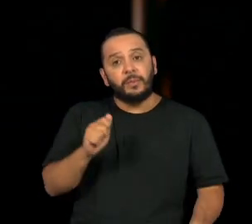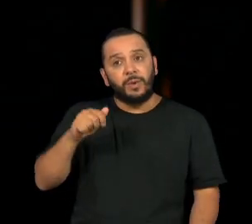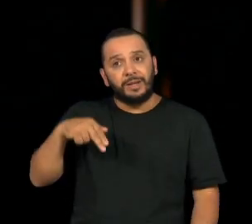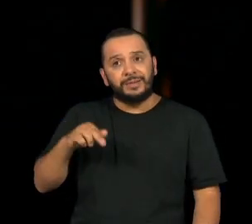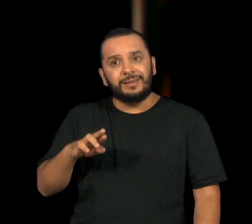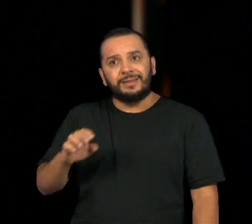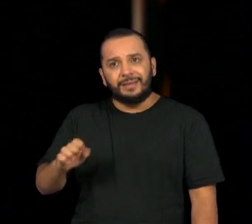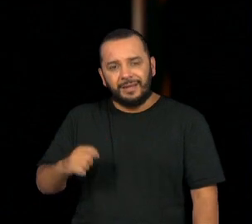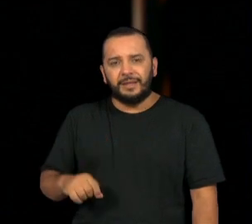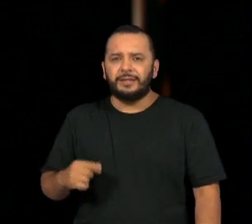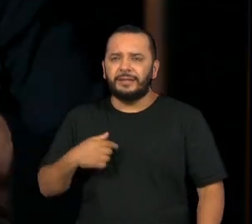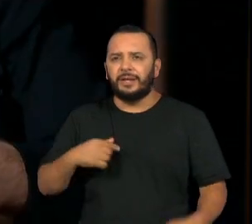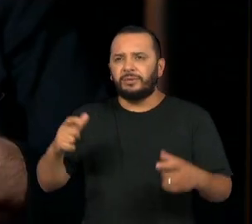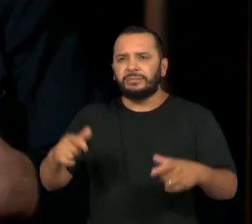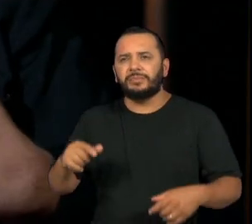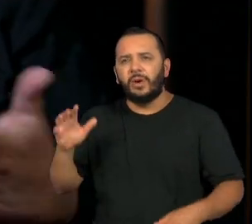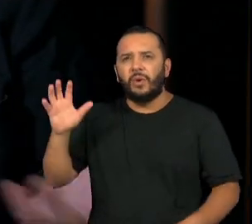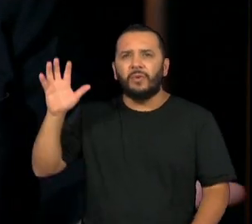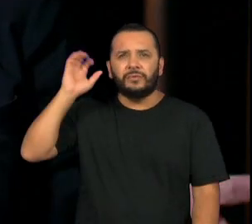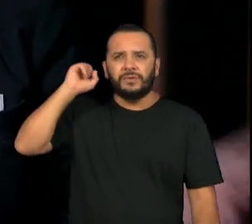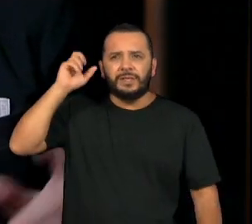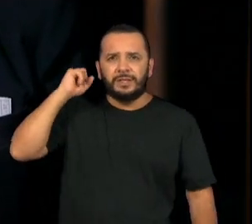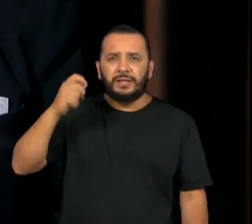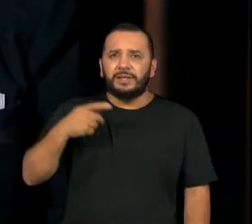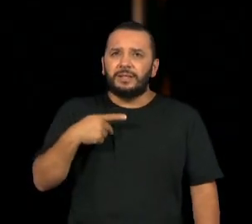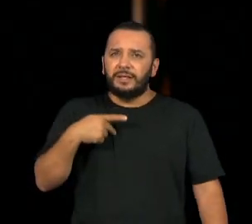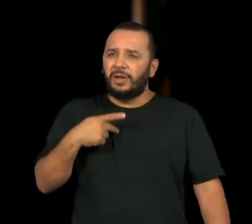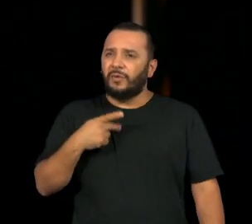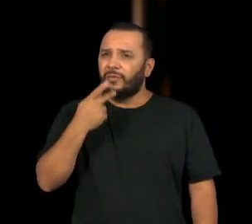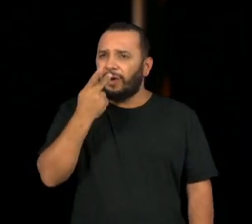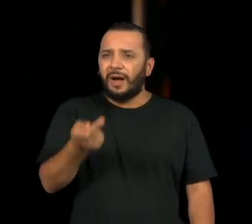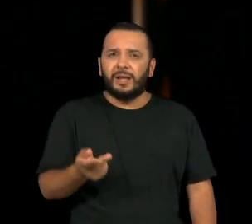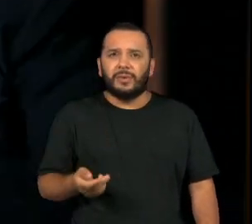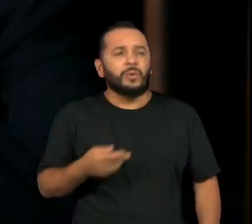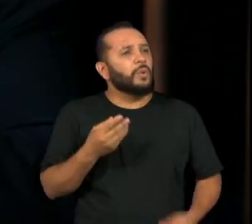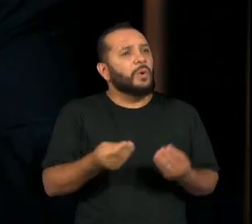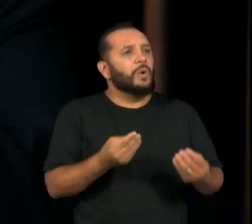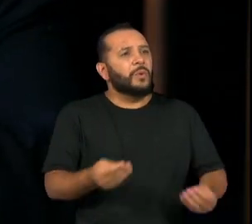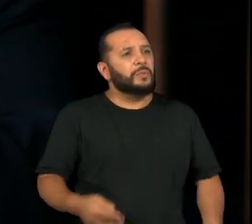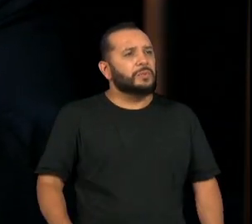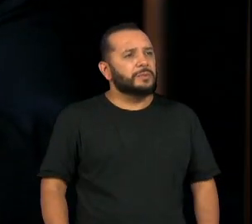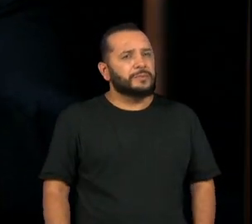E eu começava a escutar aquele russo e eu falo russo por causa daquilo. Como que é russo?